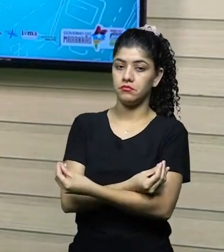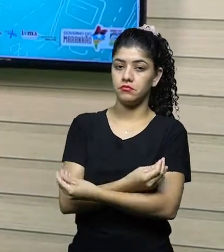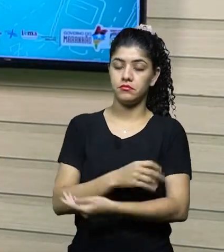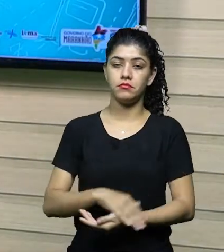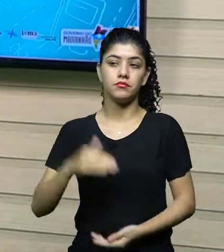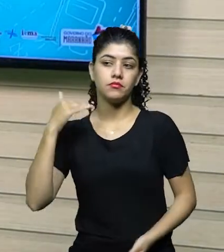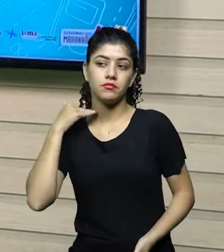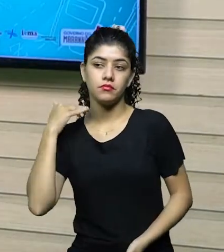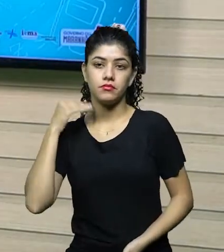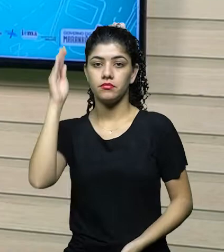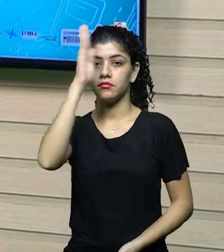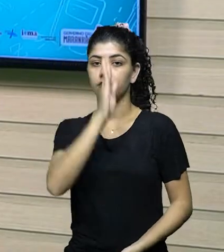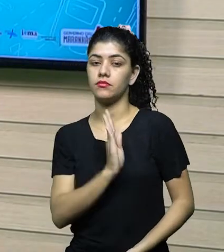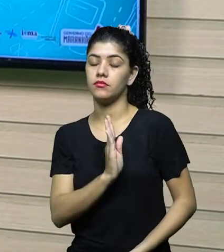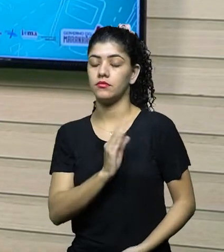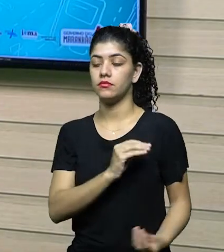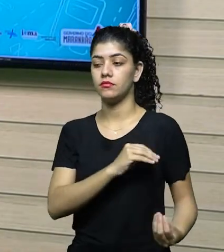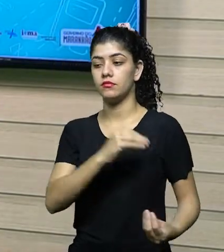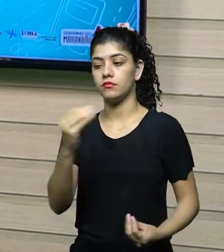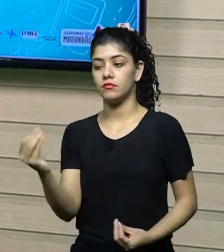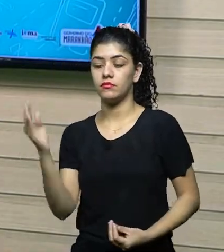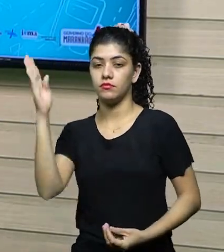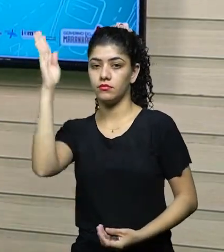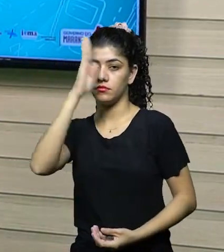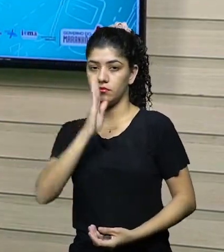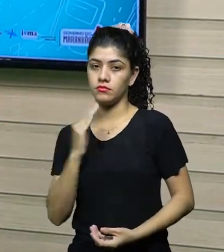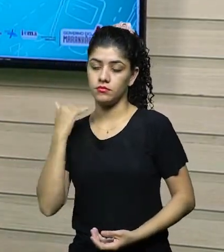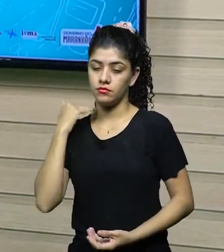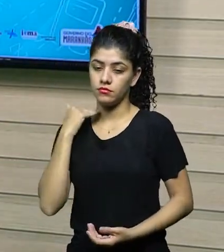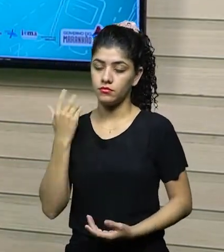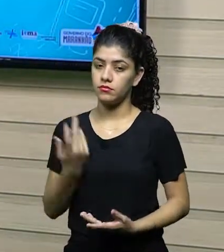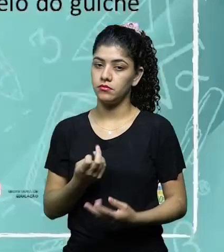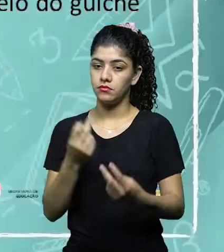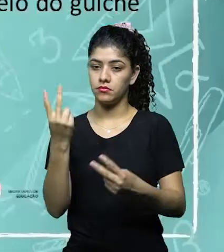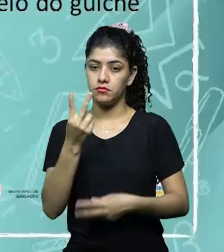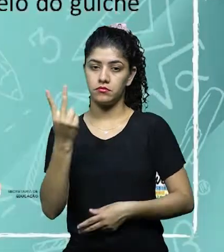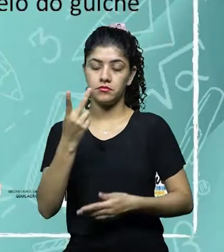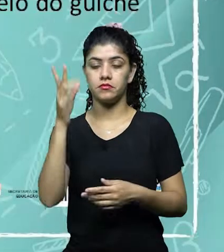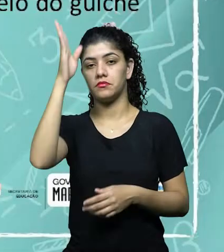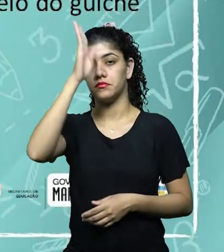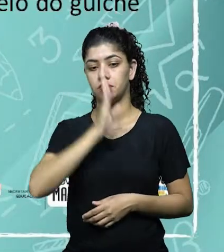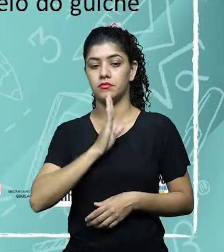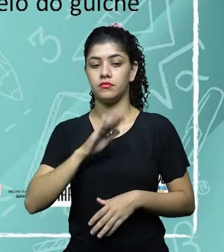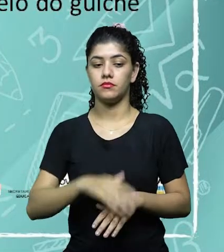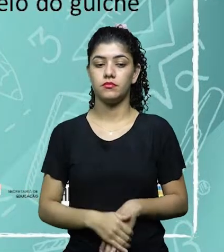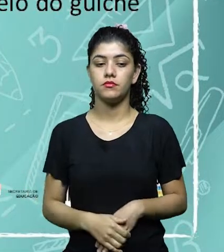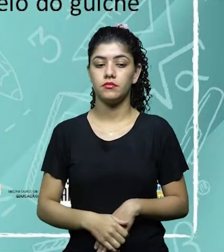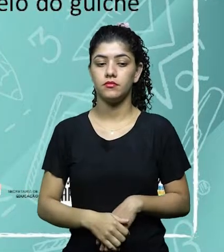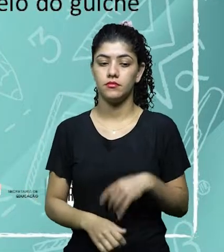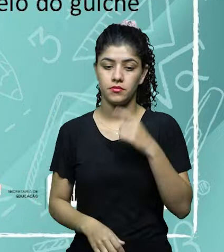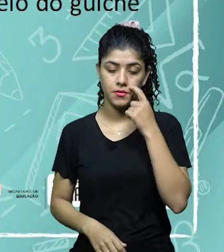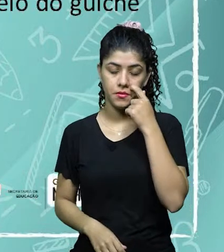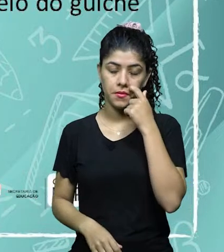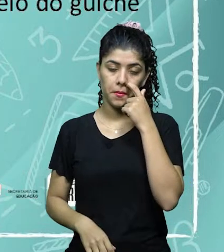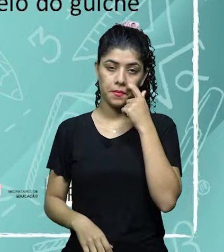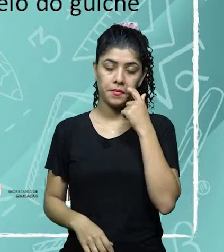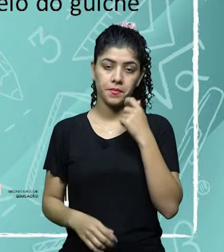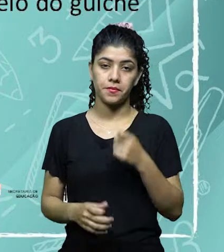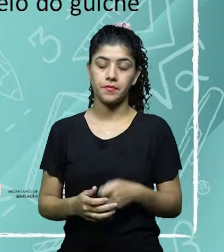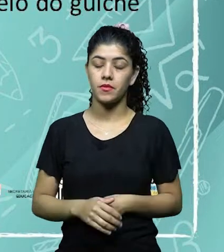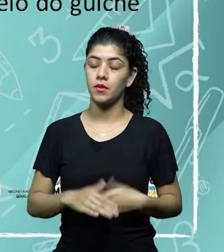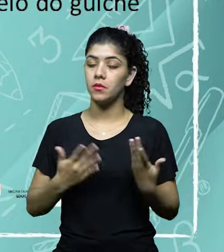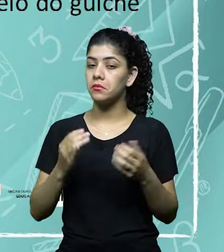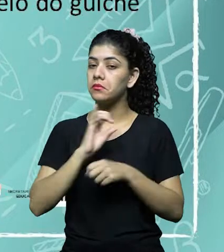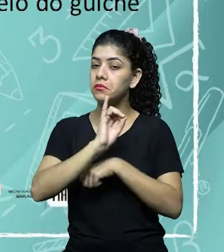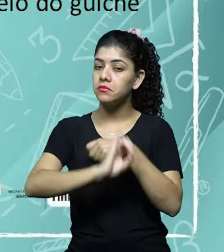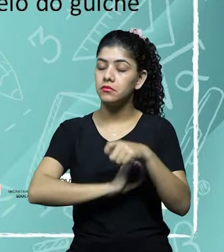Brasil para Banco do Brasil, você pode fazer 2 vezes e ele não vai te cobrar nada. Em guichê de caixa, em terminal de